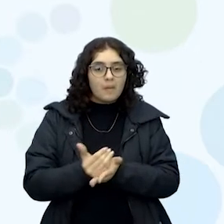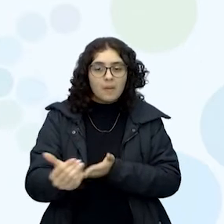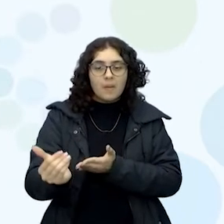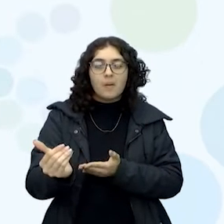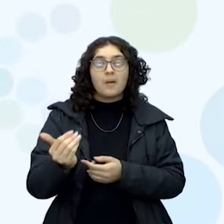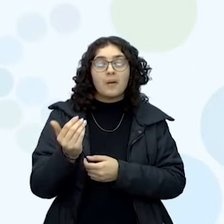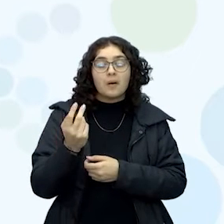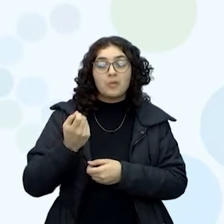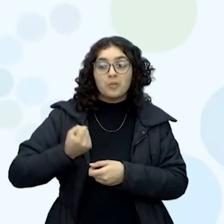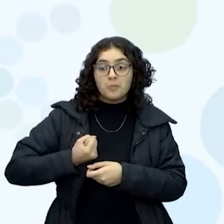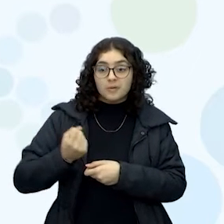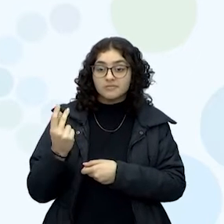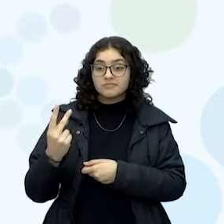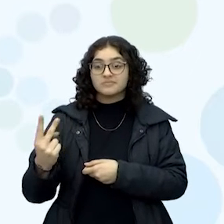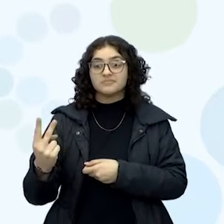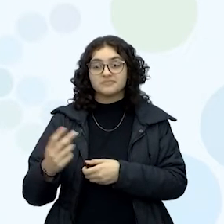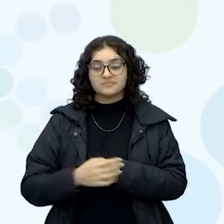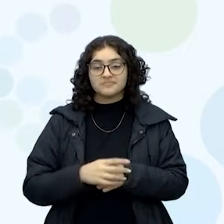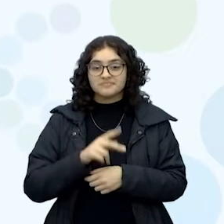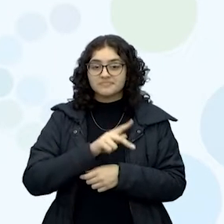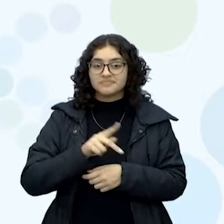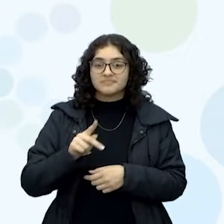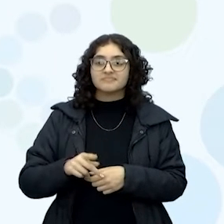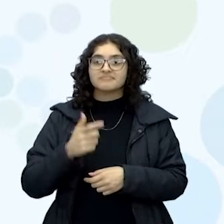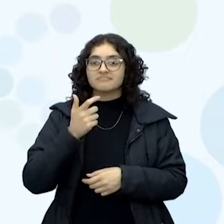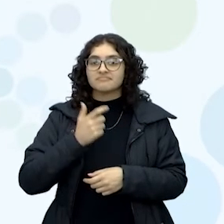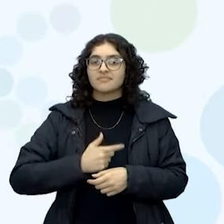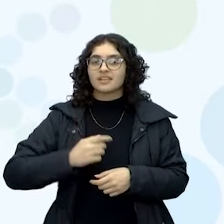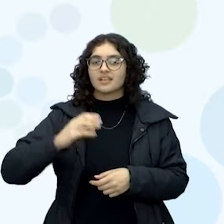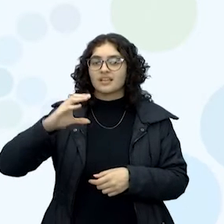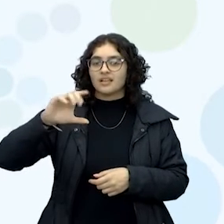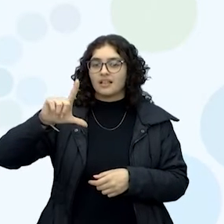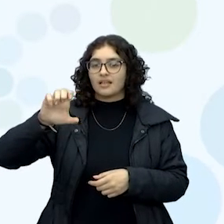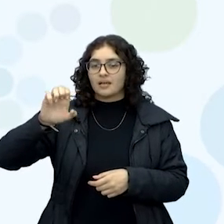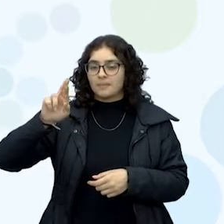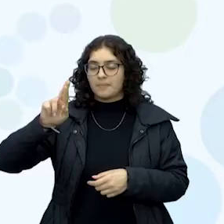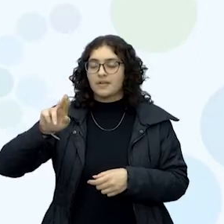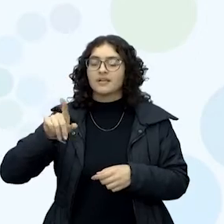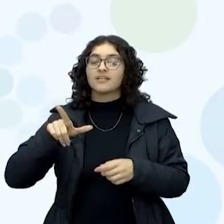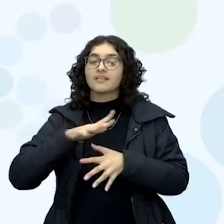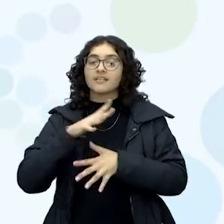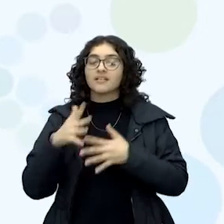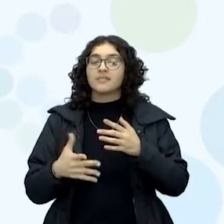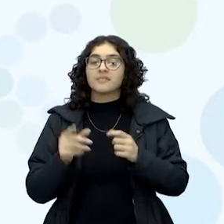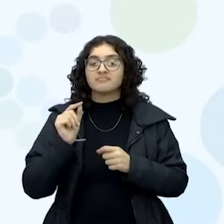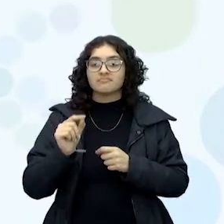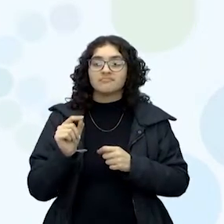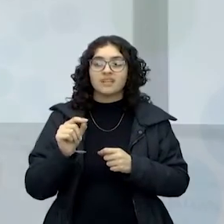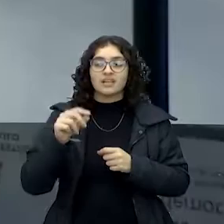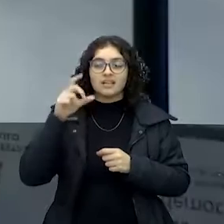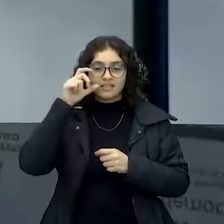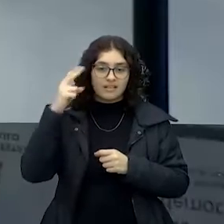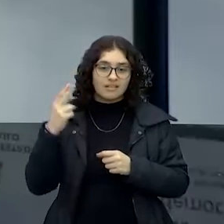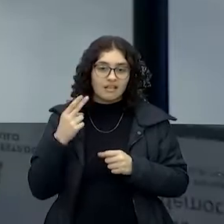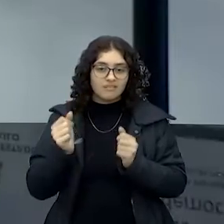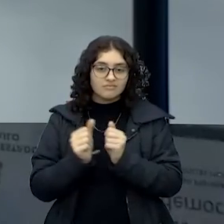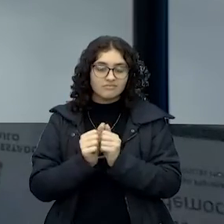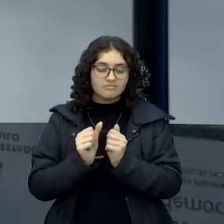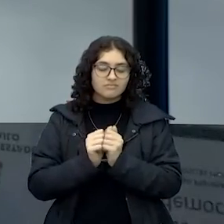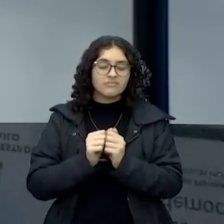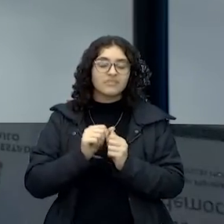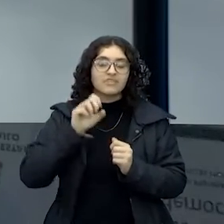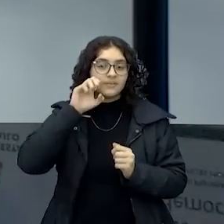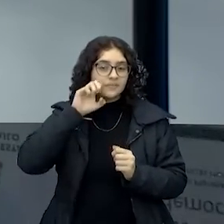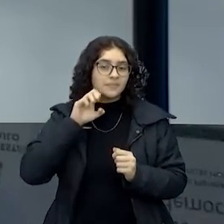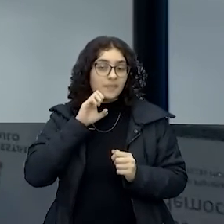introdução número 2. Eu sou o professor Kleber Araújo e na Libras nós temos a Natália e a Elisângela. E hoje a